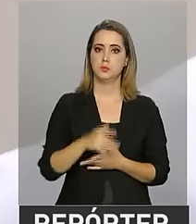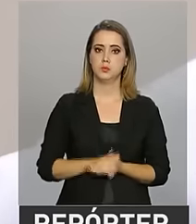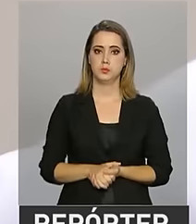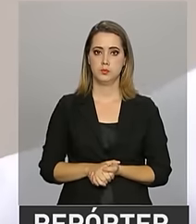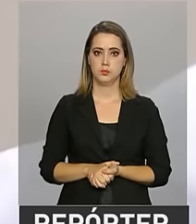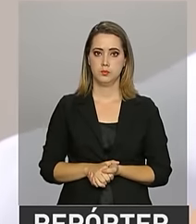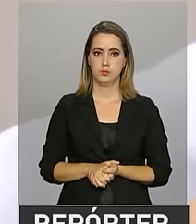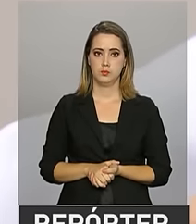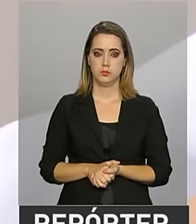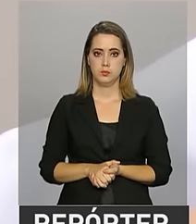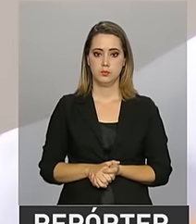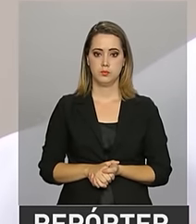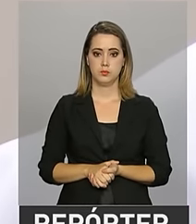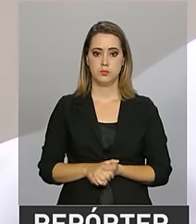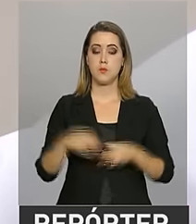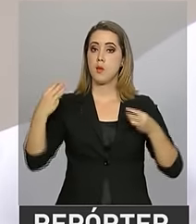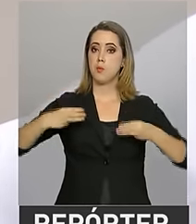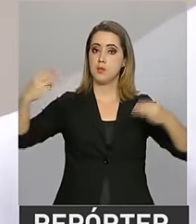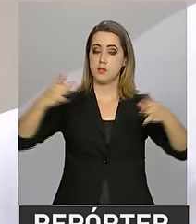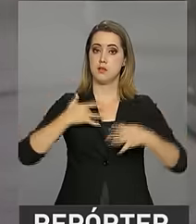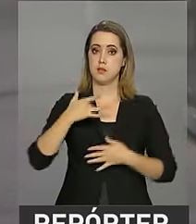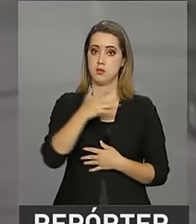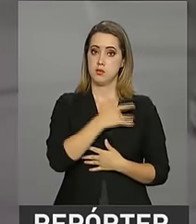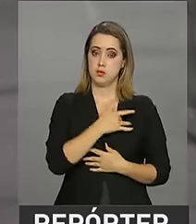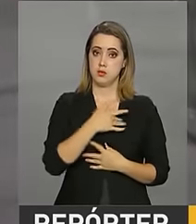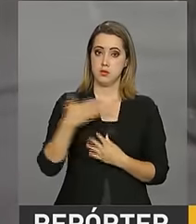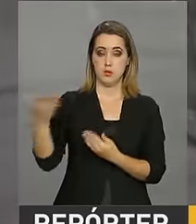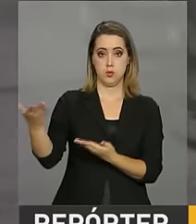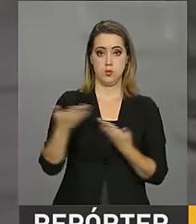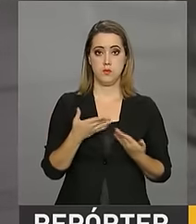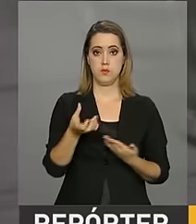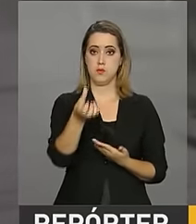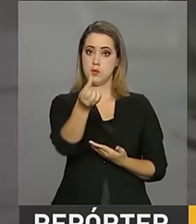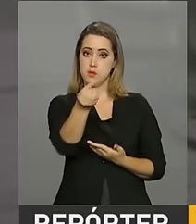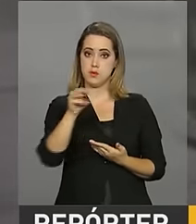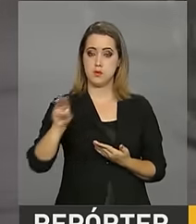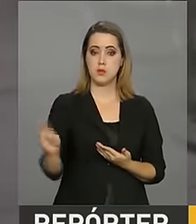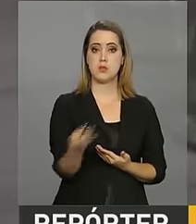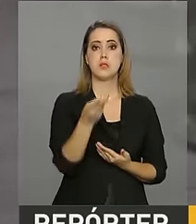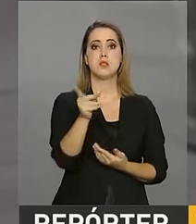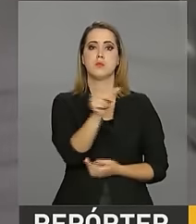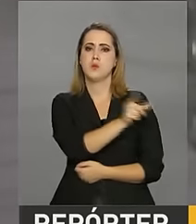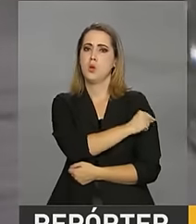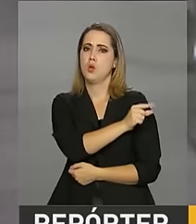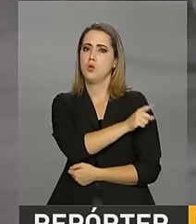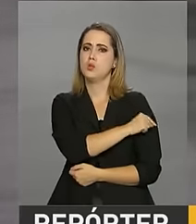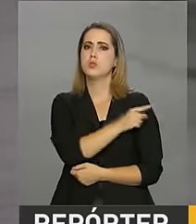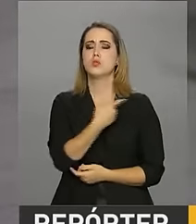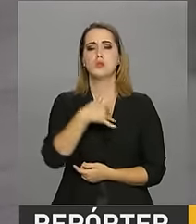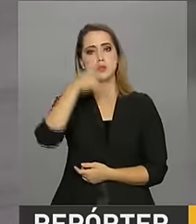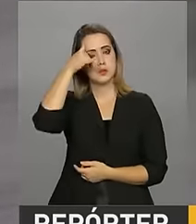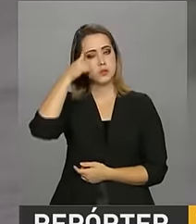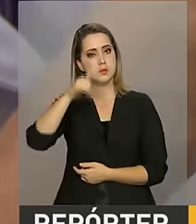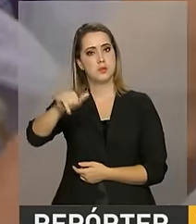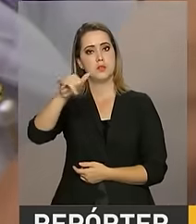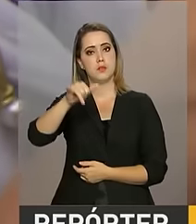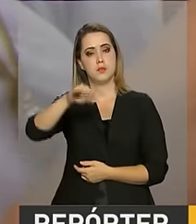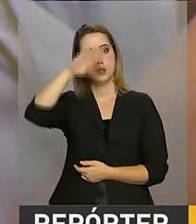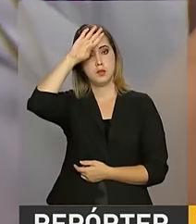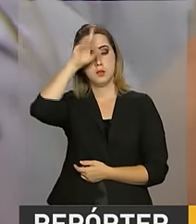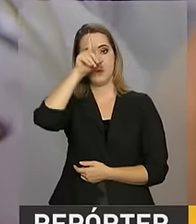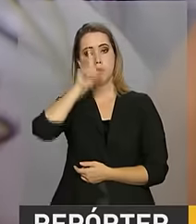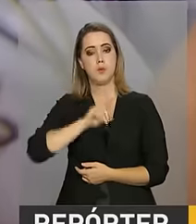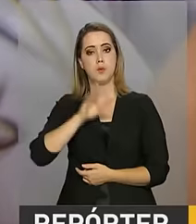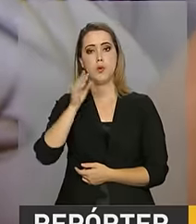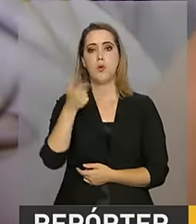Saúde o Ministério da Saúde vai receber imediatamente 6 milhões de doses da vacina contra febre amarela outras